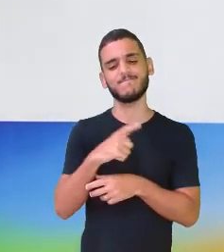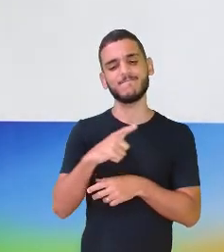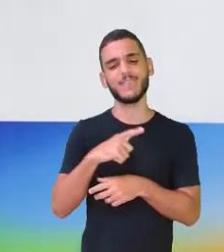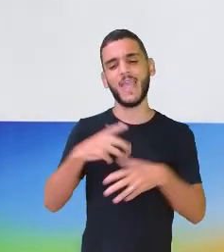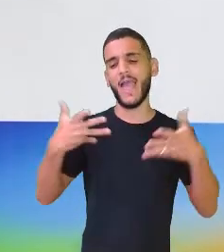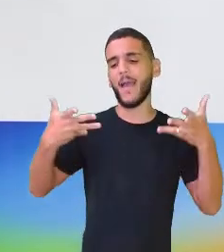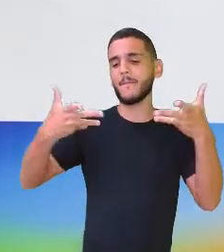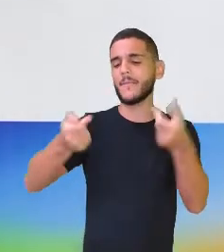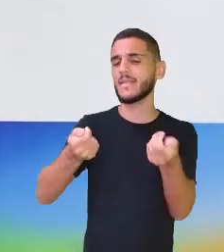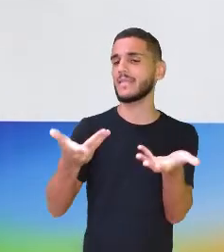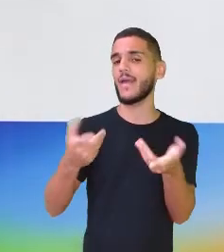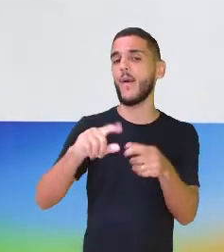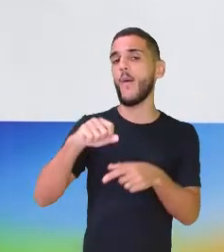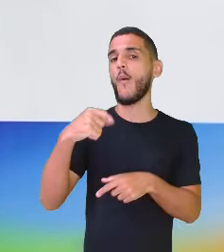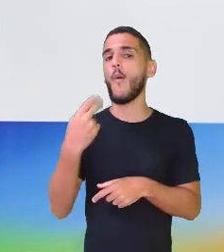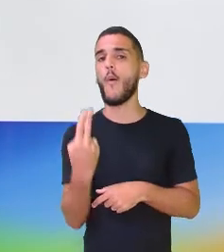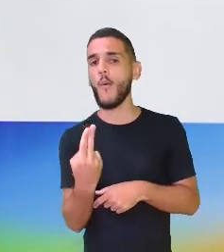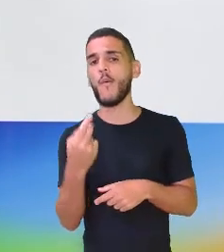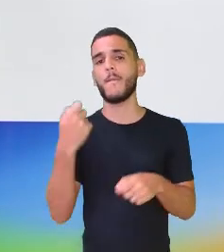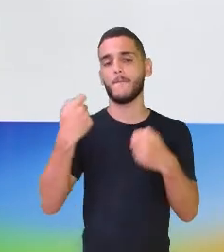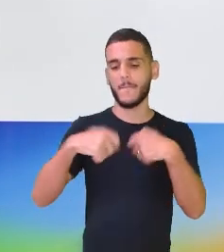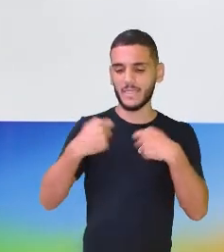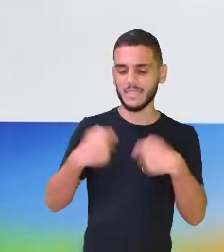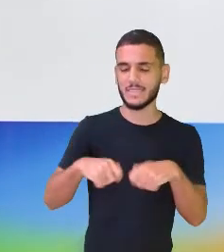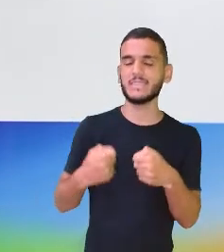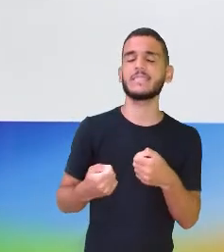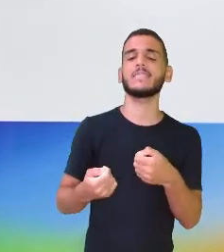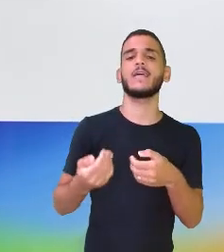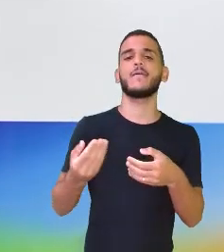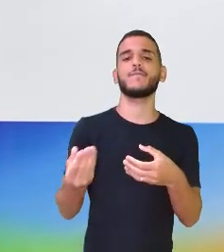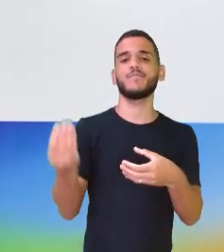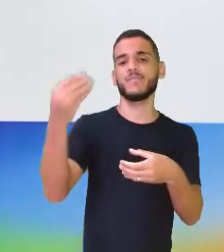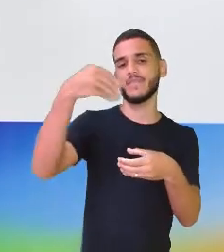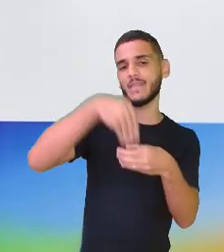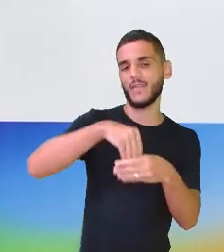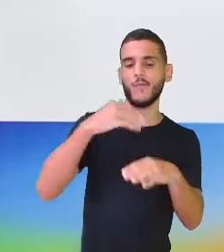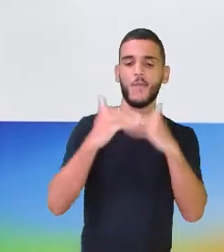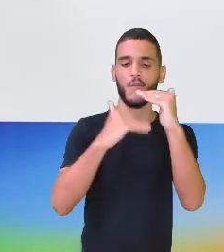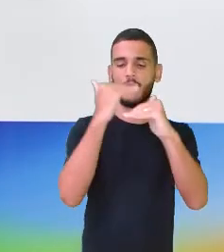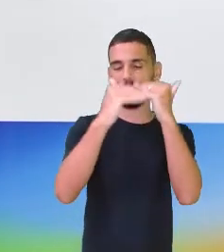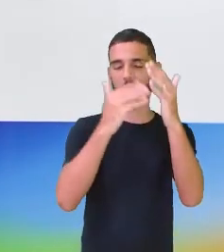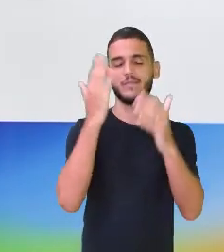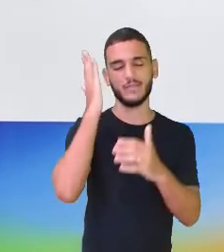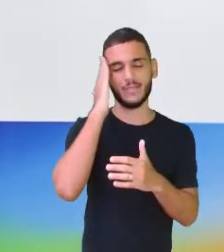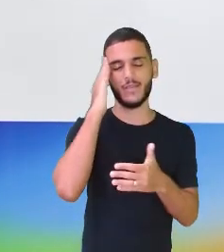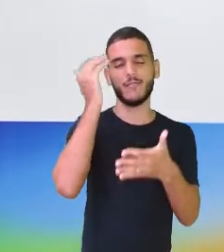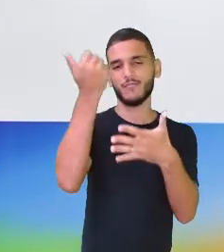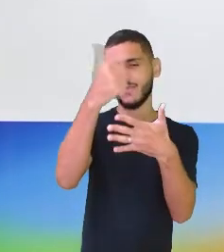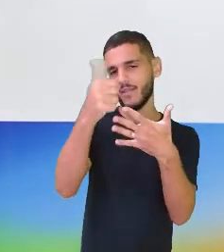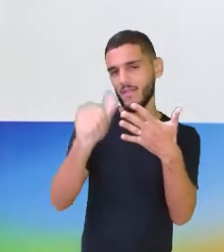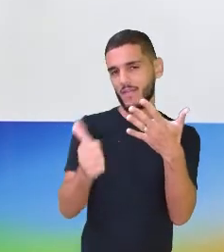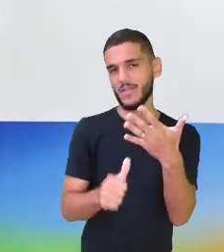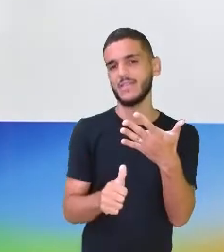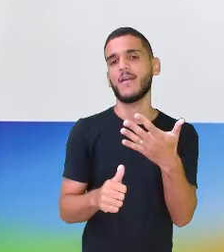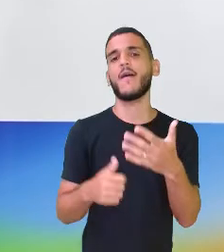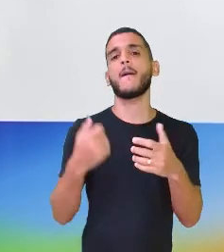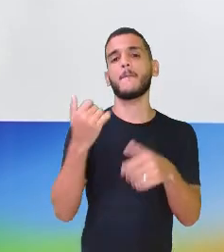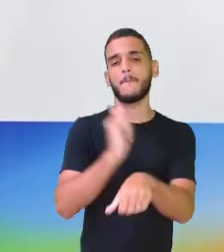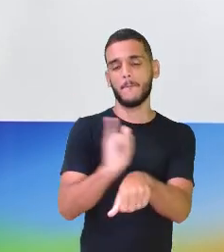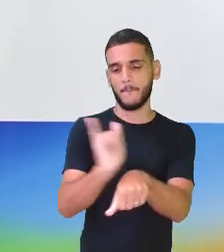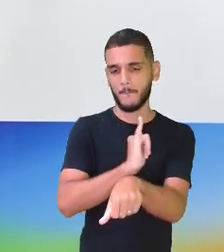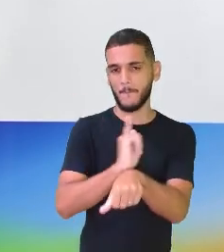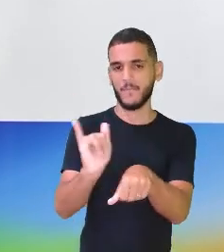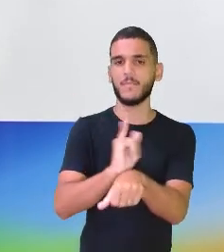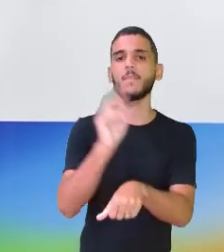a gente precisa incluir no nosso processo, né, de avaliação. Por conseguinte, a gente vai pensar em estratégias que estimulem esse